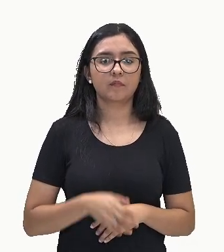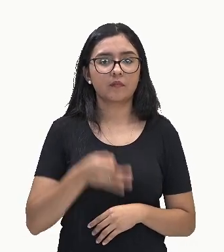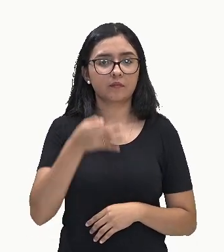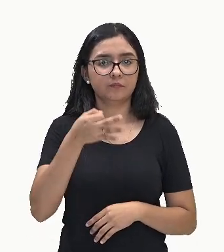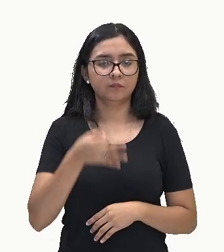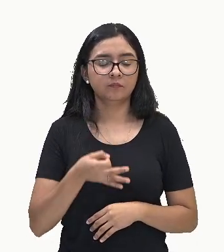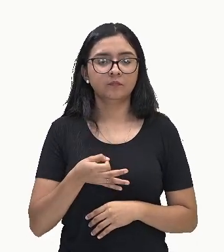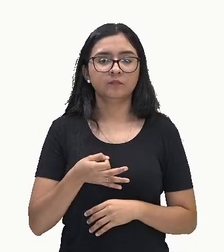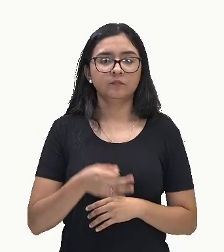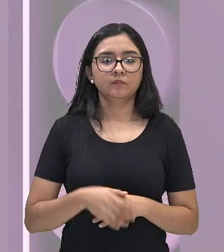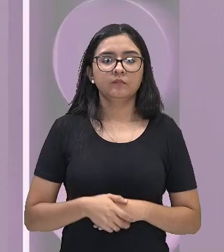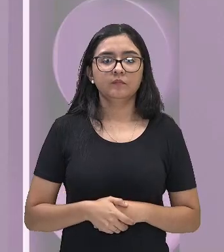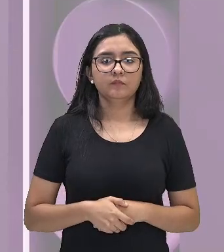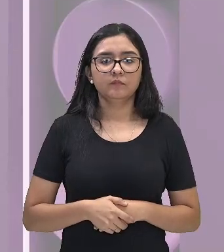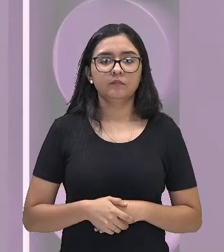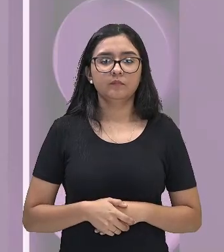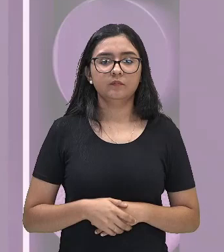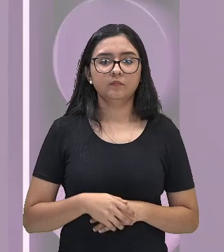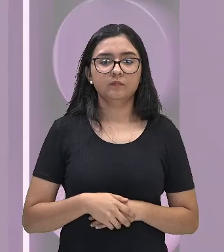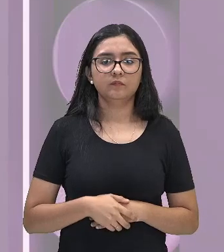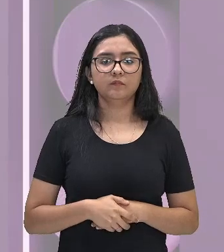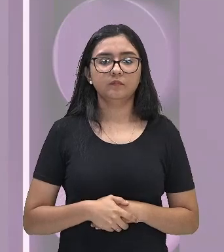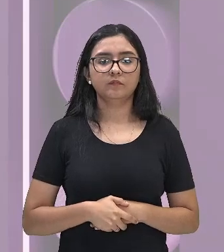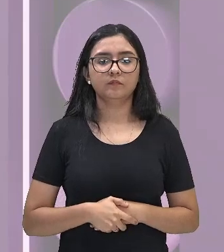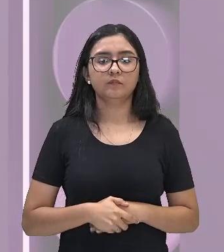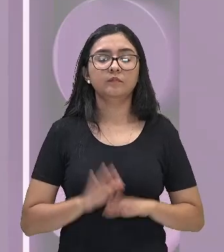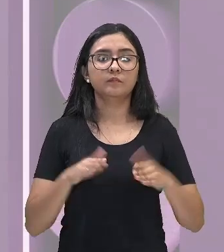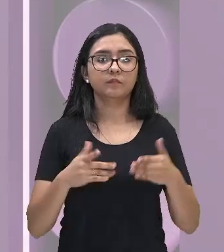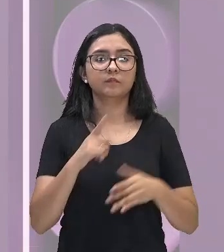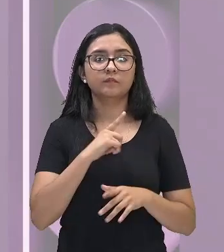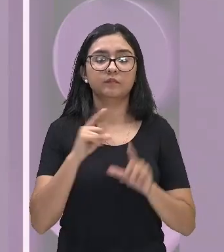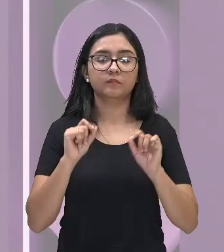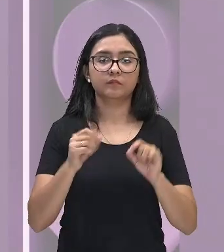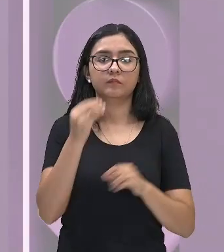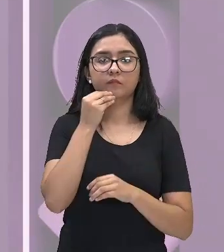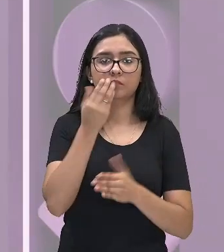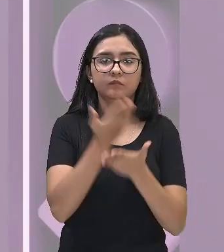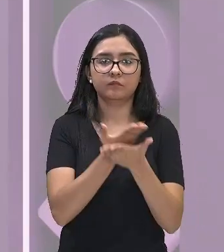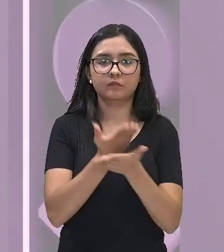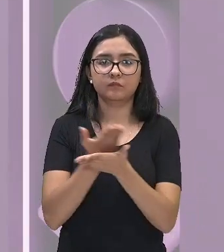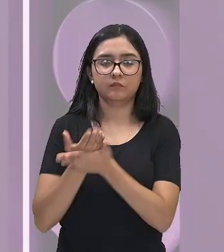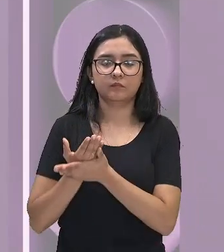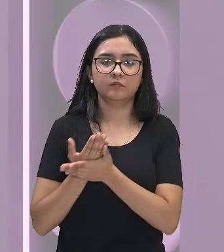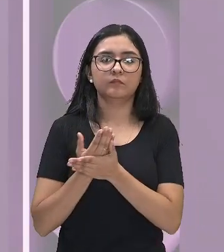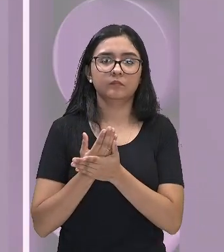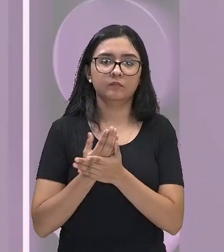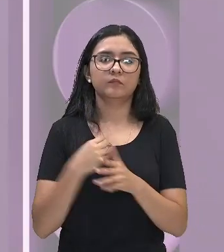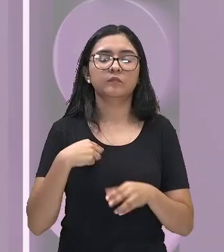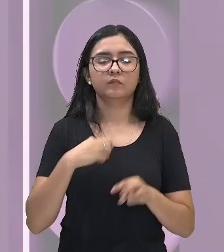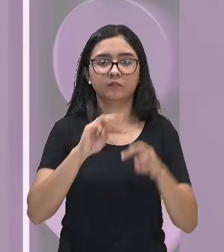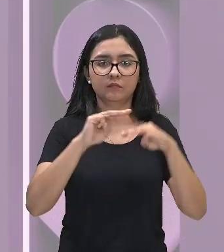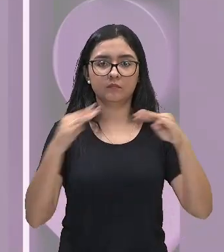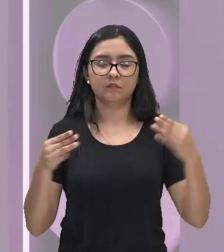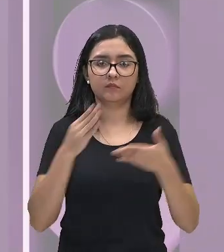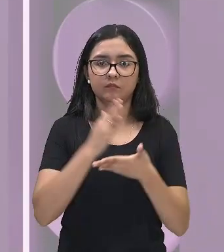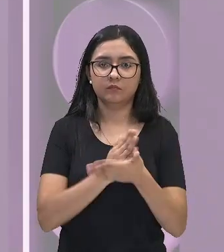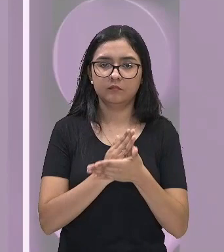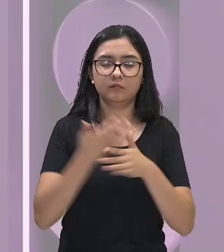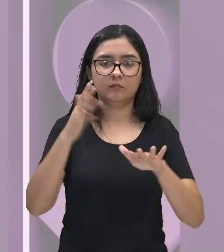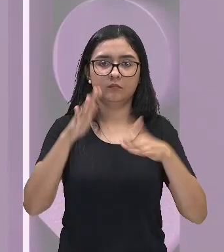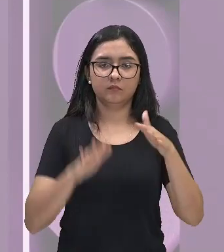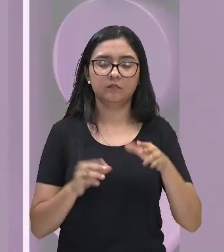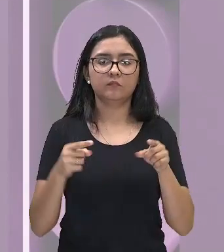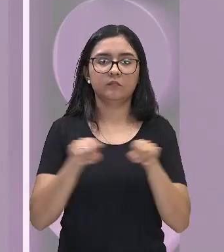certo muito bem então nós tivemos aí a oportunidade de estudar as Med de tendência Central né as principais medidas de